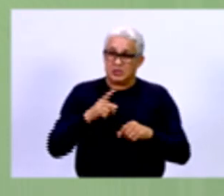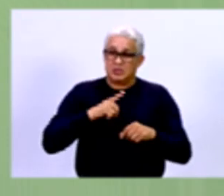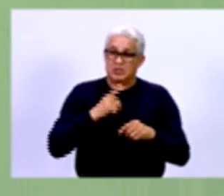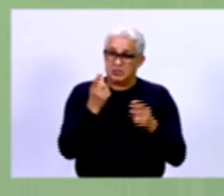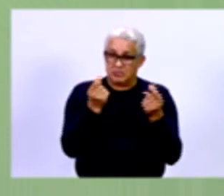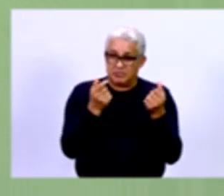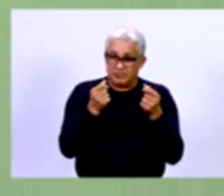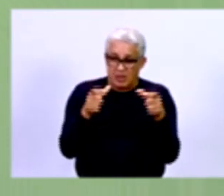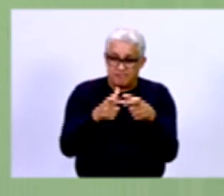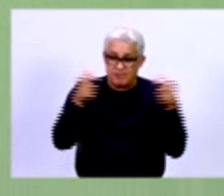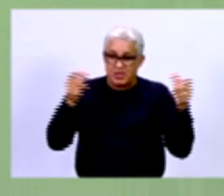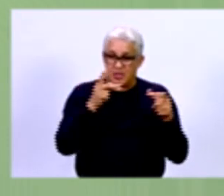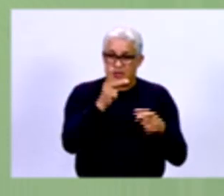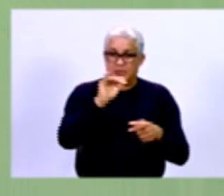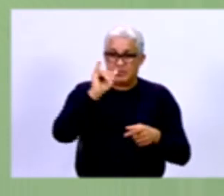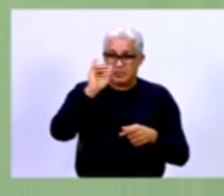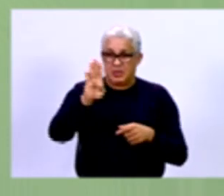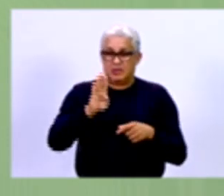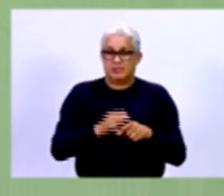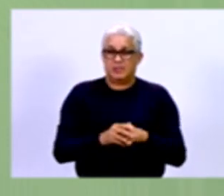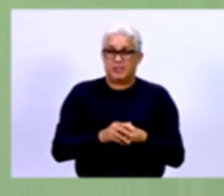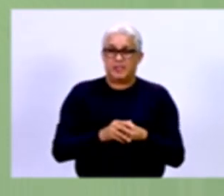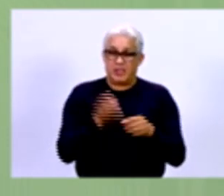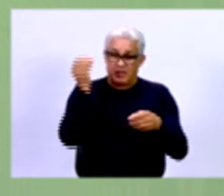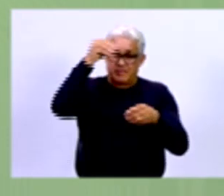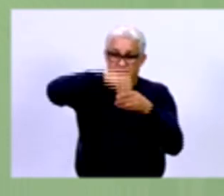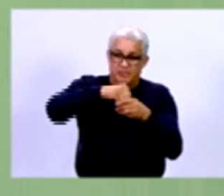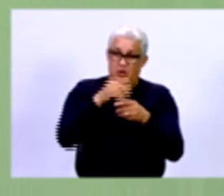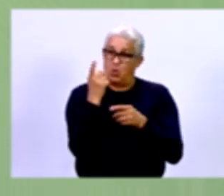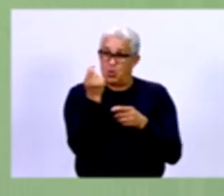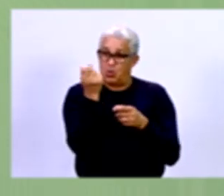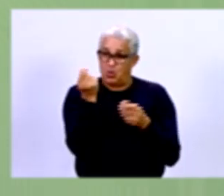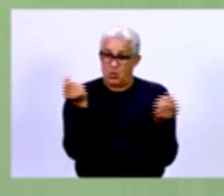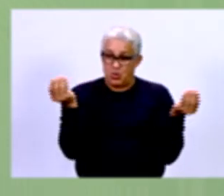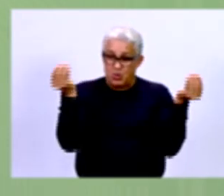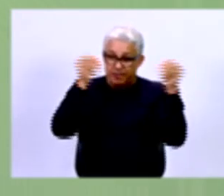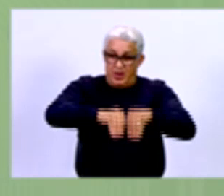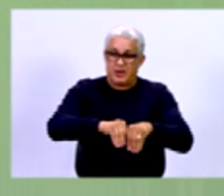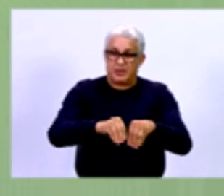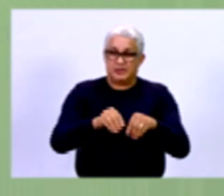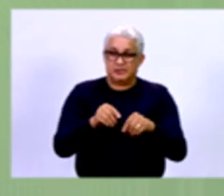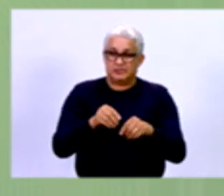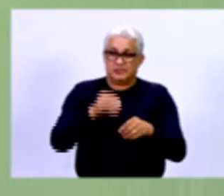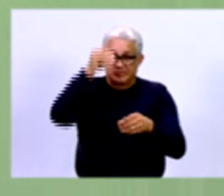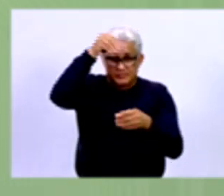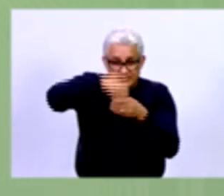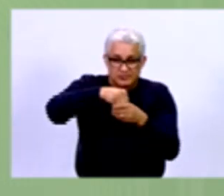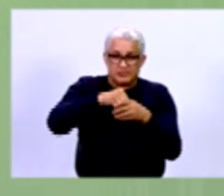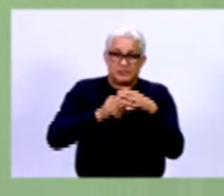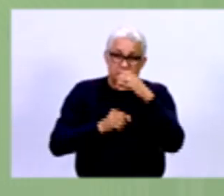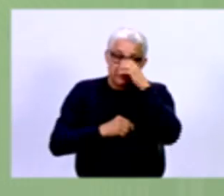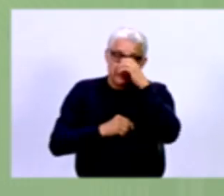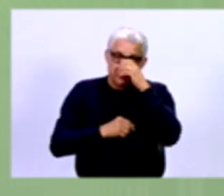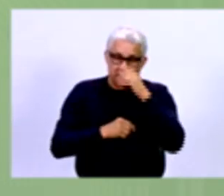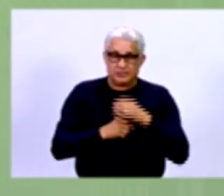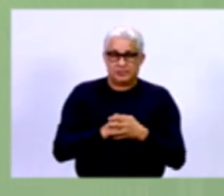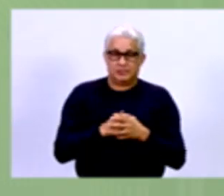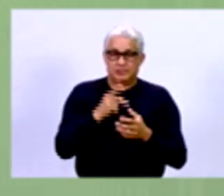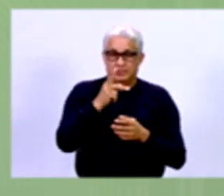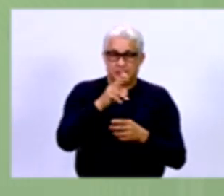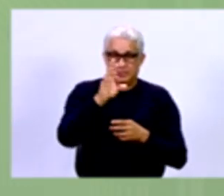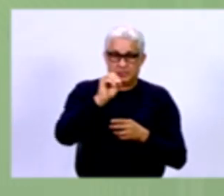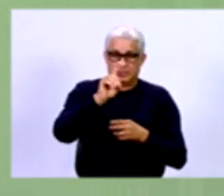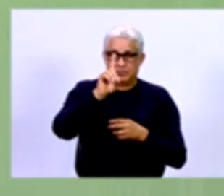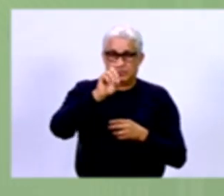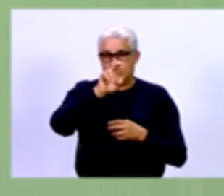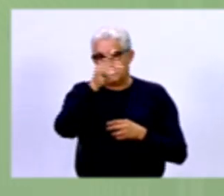capacidade de crescimento do PIB, colocando mais capital dentro da nossa dentro do nosso setor produtivo.